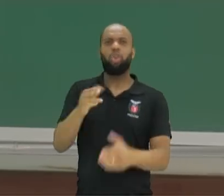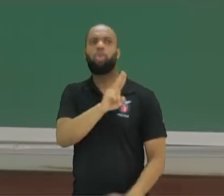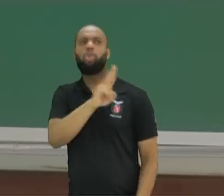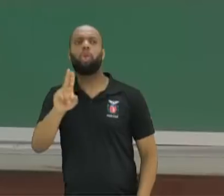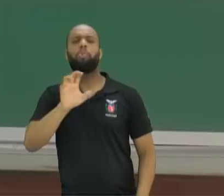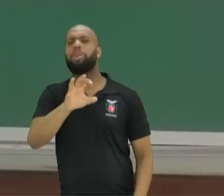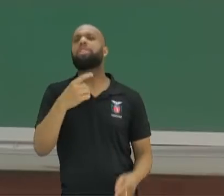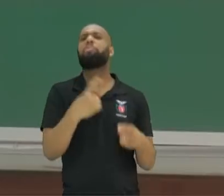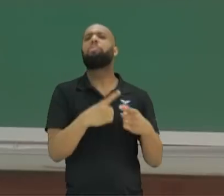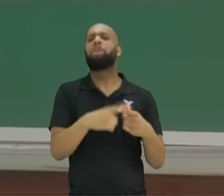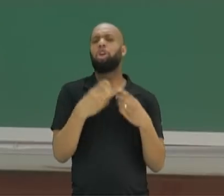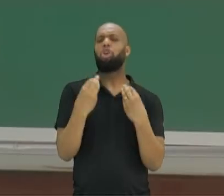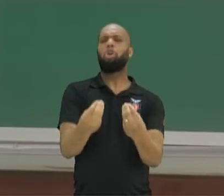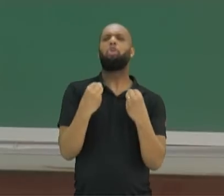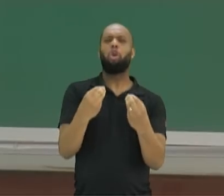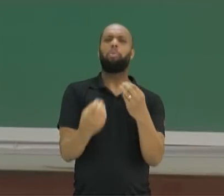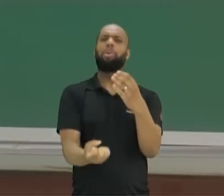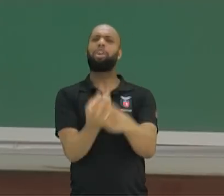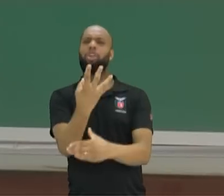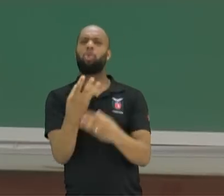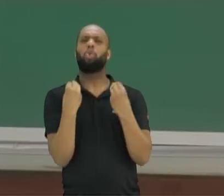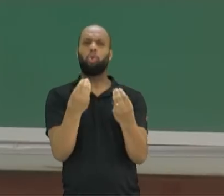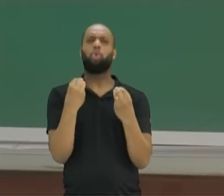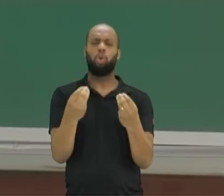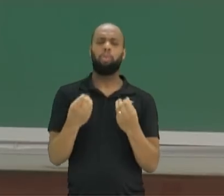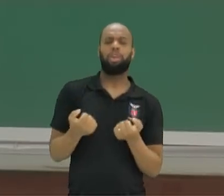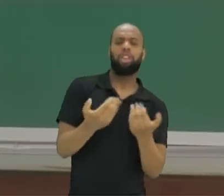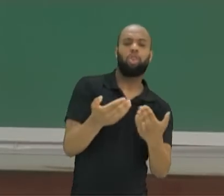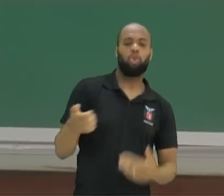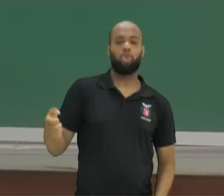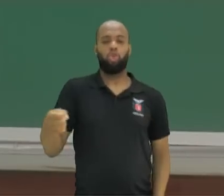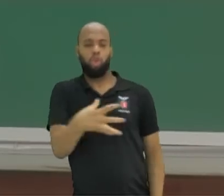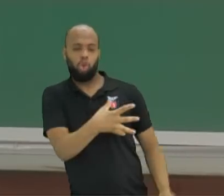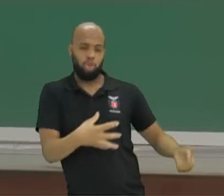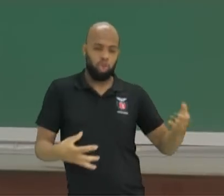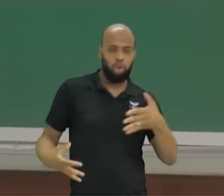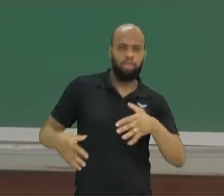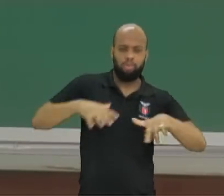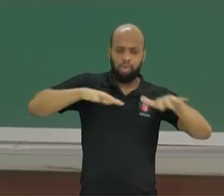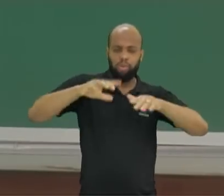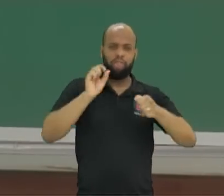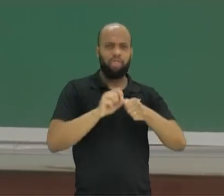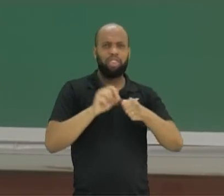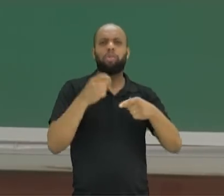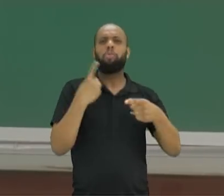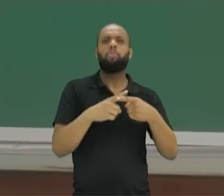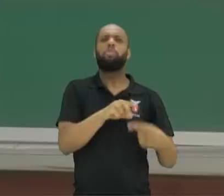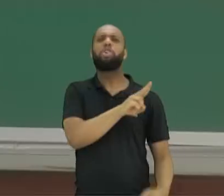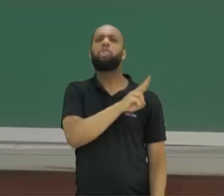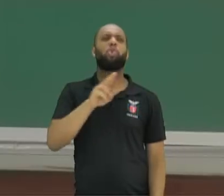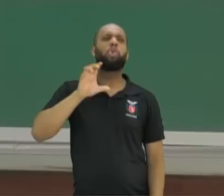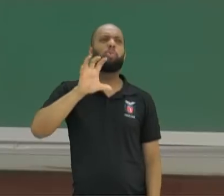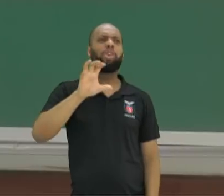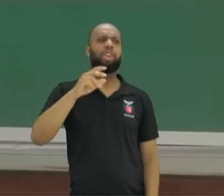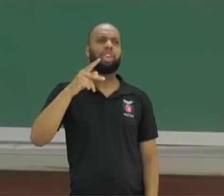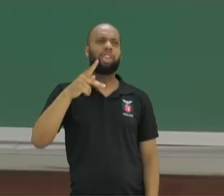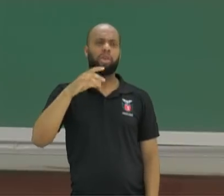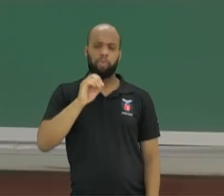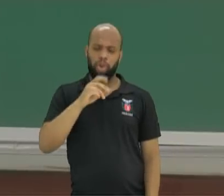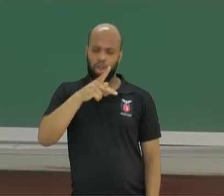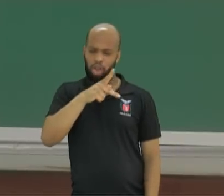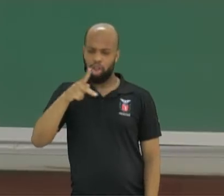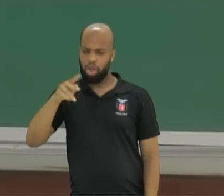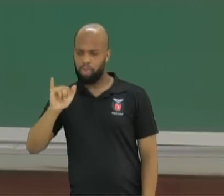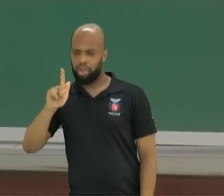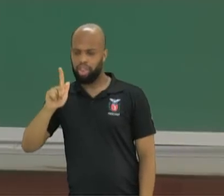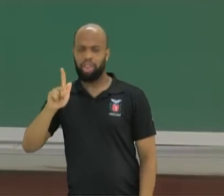que ele criou? Né? Como que ele trouxe para aqueles novos movimentos que ele estava fazendo, para aquela nova dança, como que ele trouxe esse nome